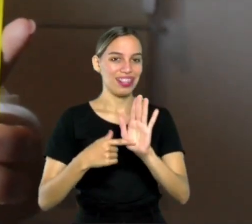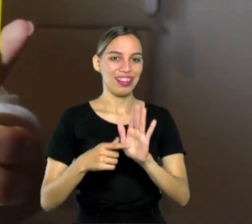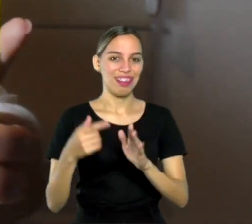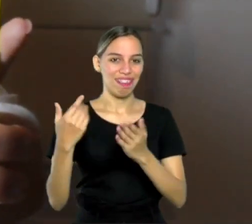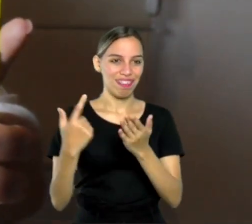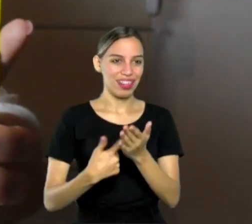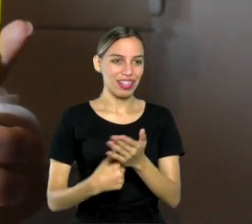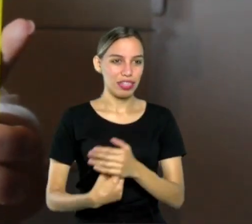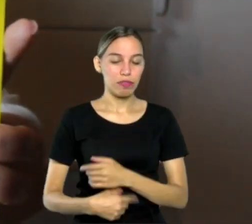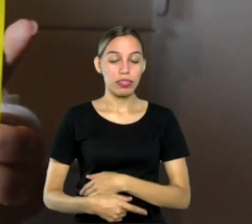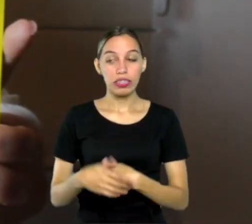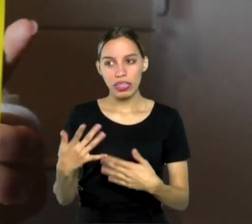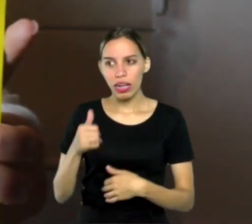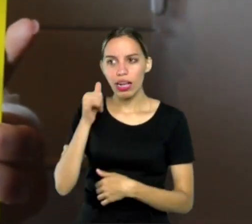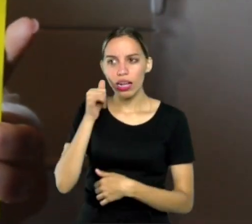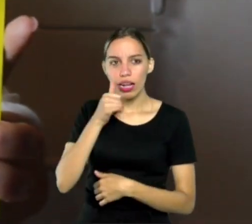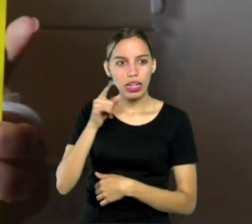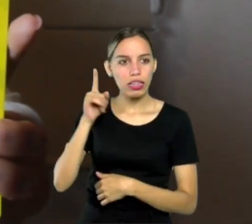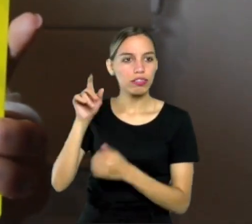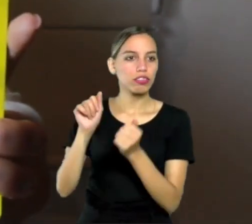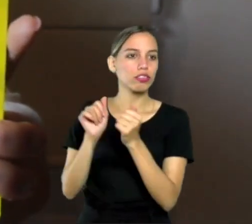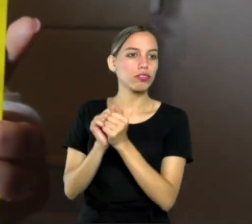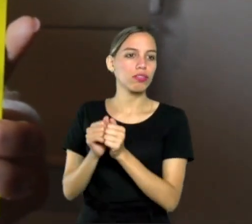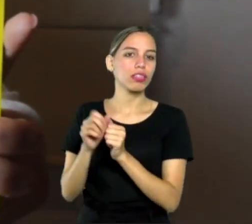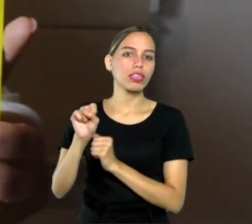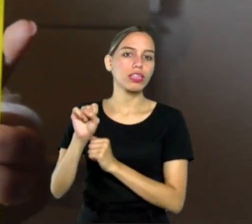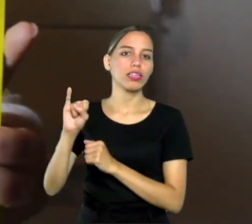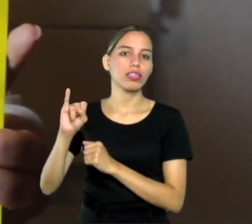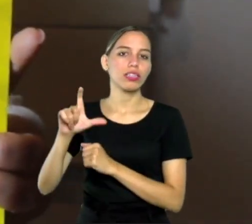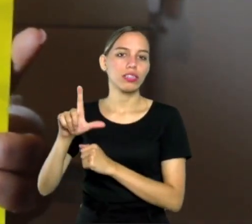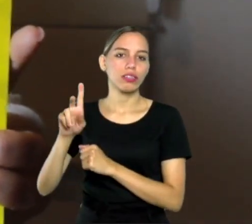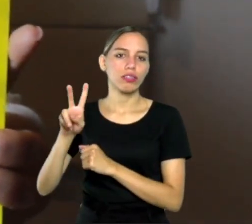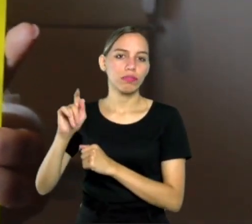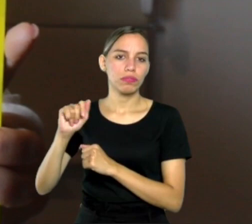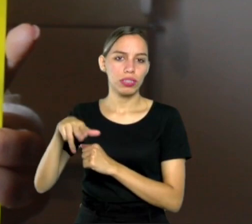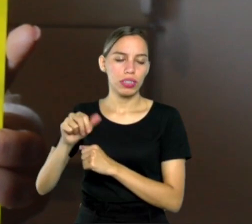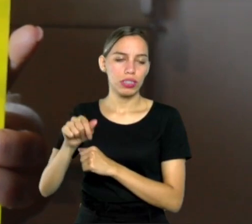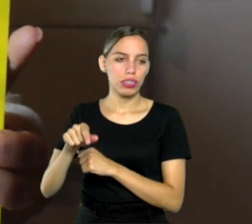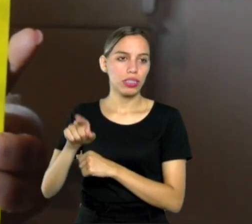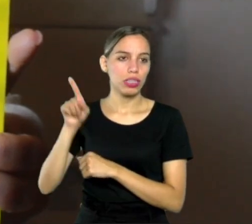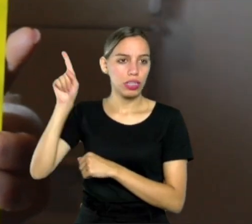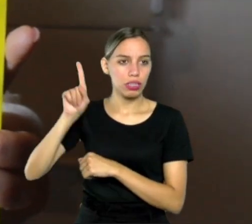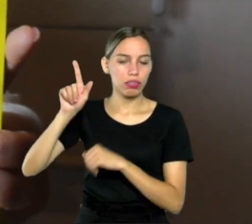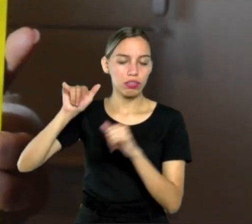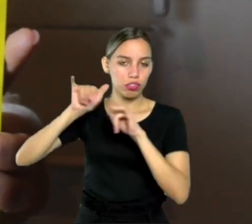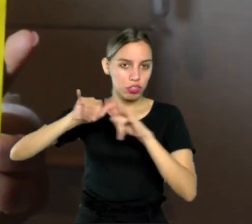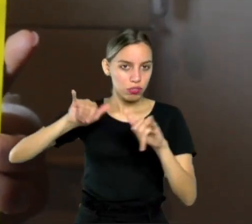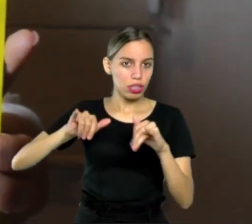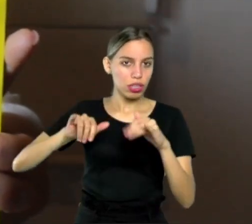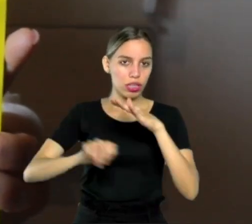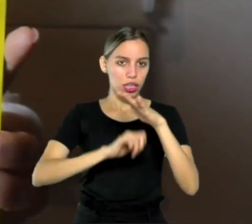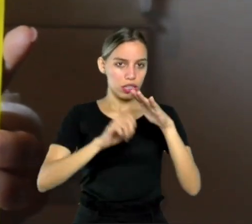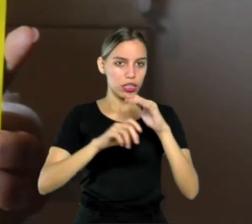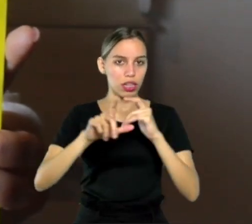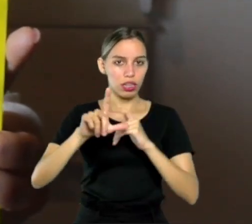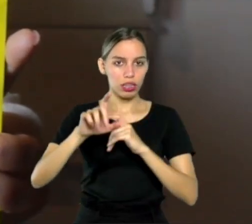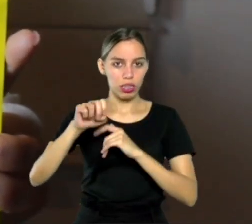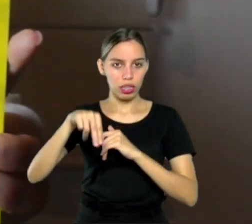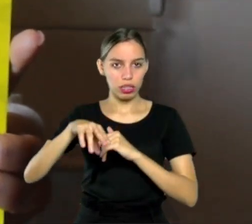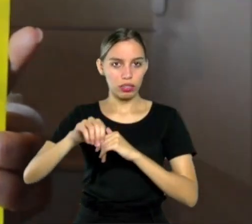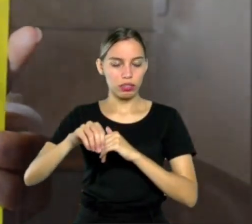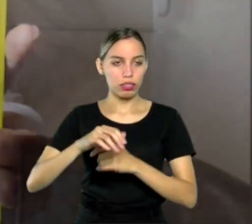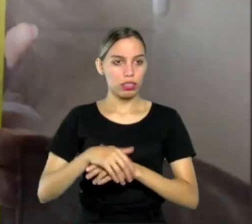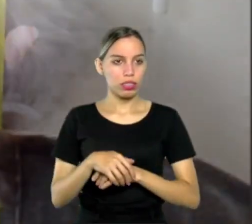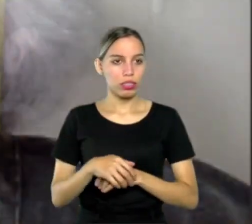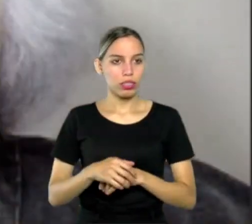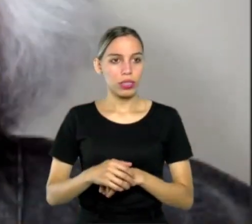sabe? E o livro ficou muito lindo, ele e Garimpo foram publicados pela editora Lê no mesmo ano, né? Sim,